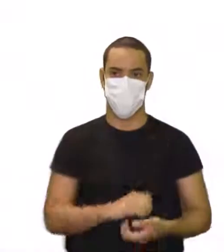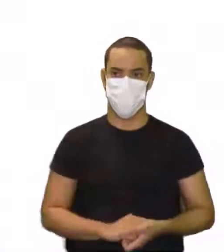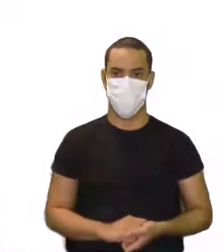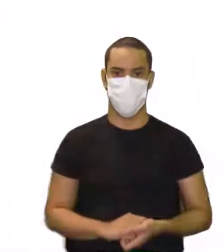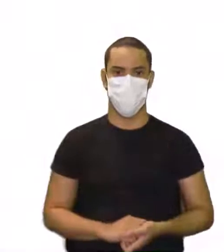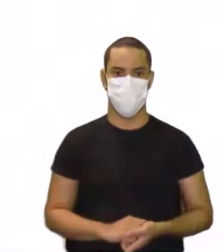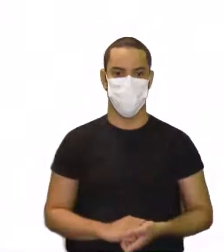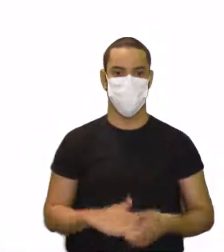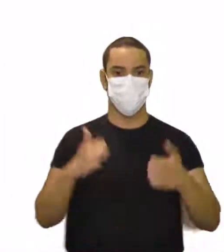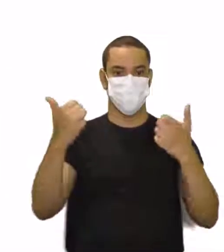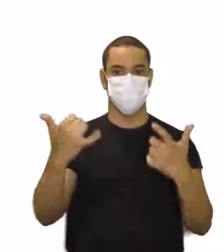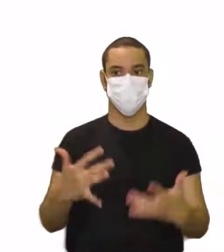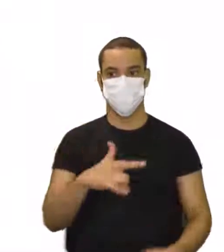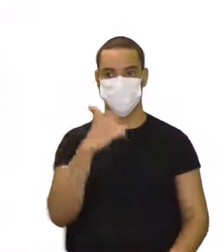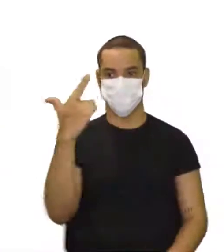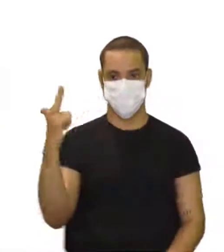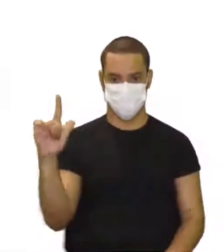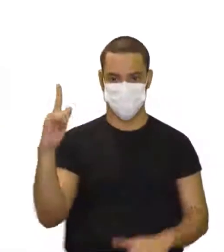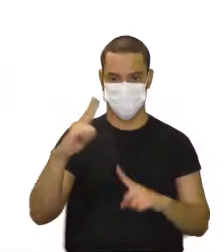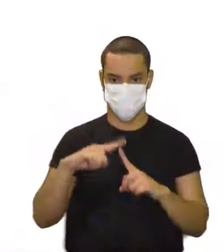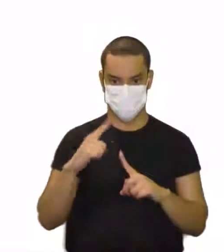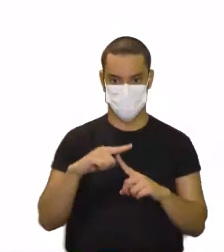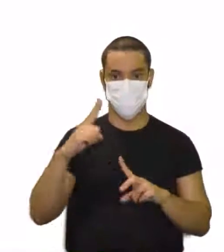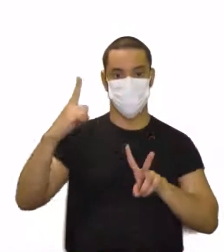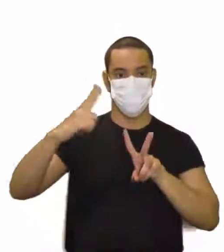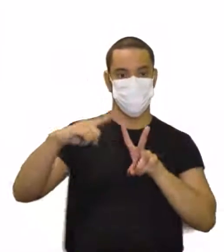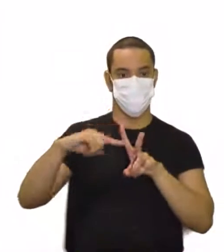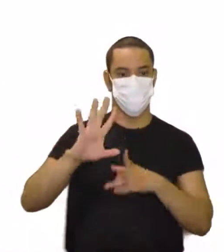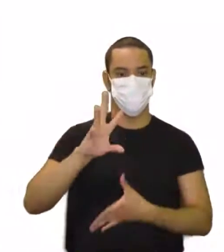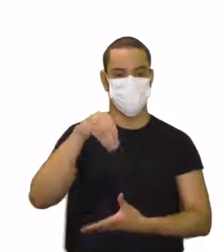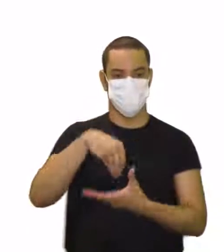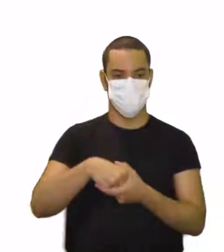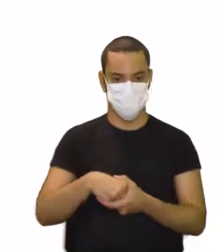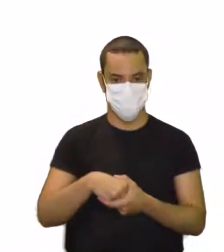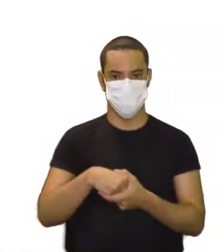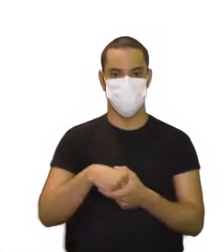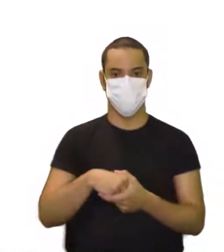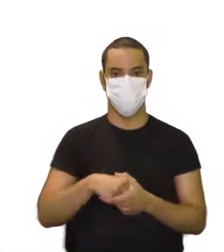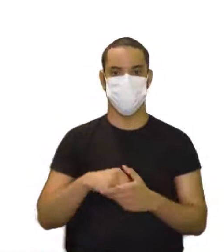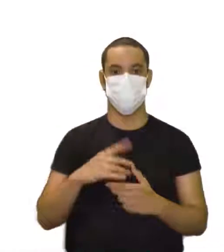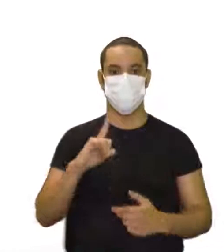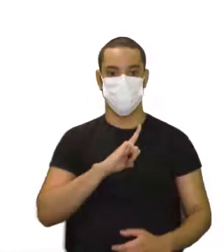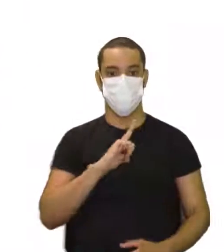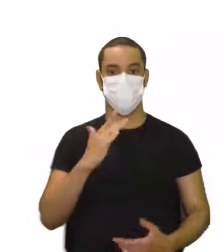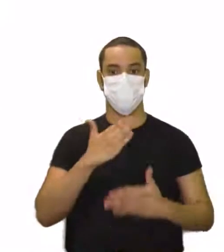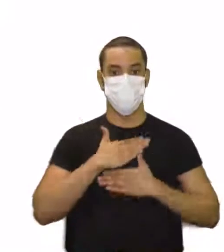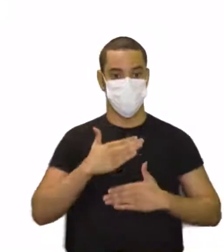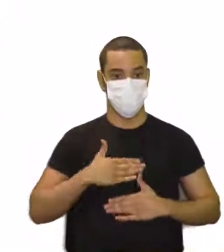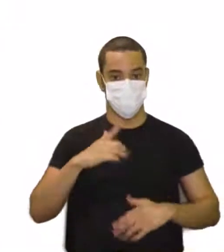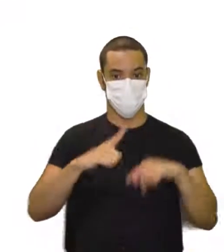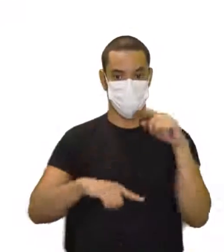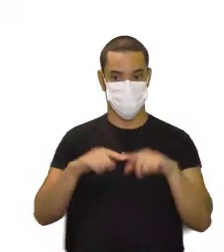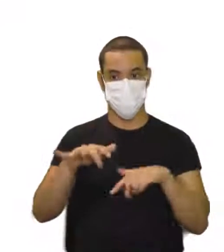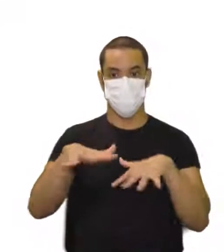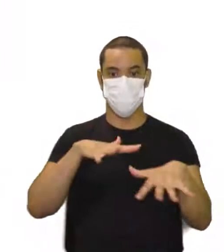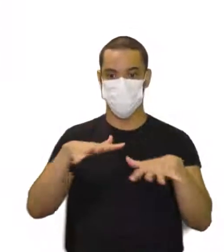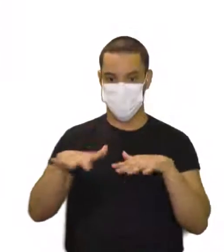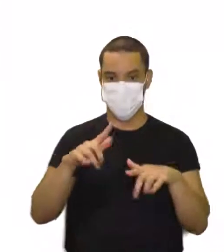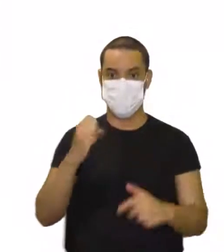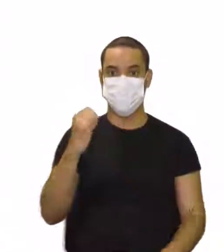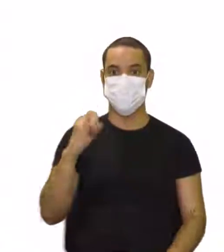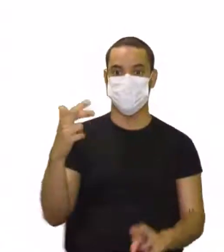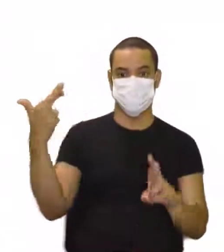Dito de outra forma, o vetor de posição de um corpo em movimento, quando visto de um referencial, é